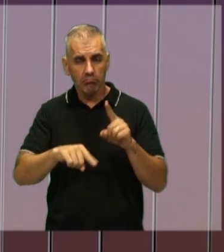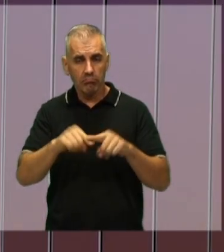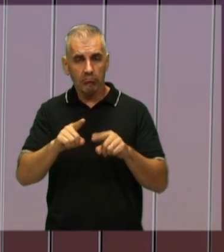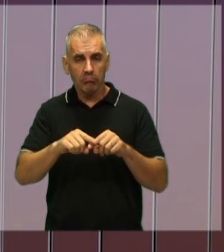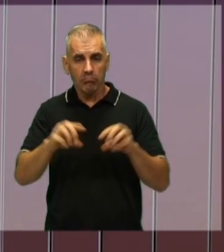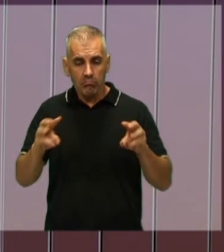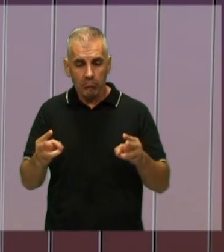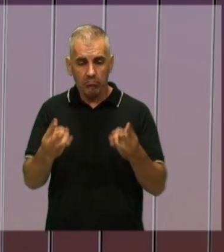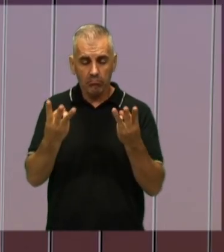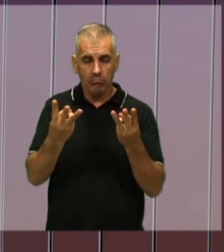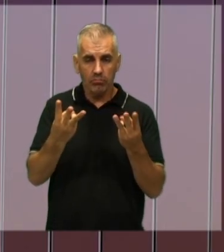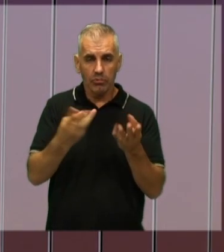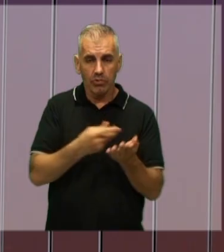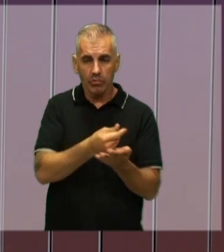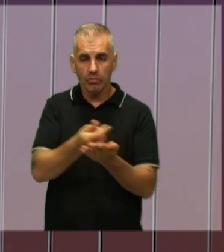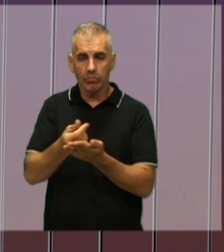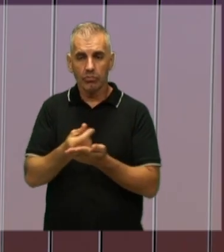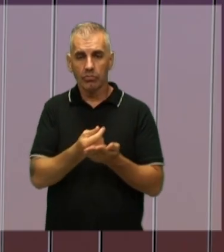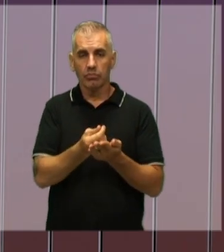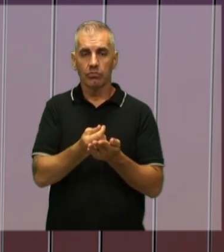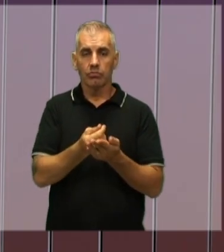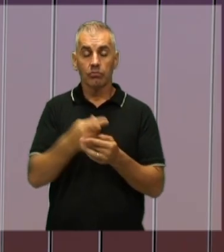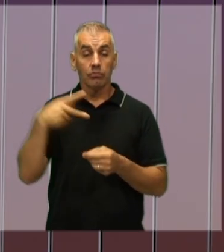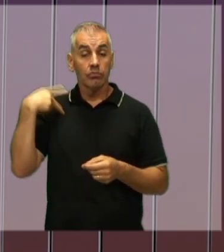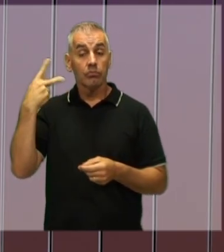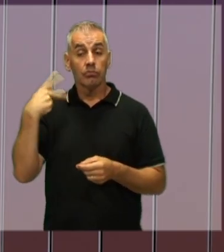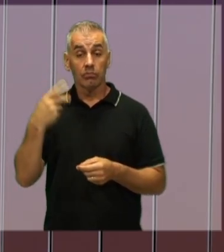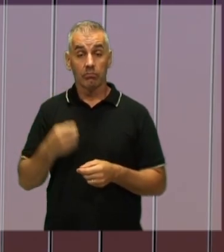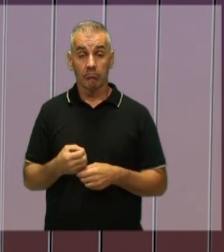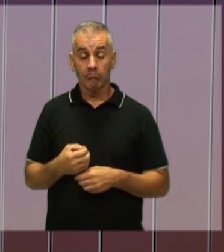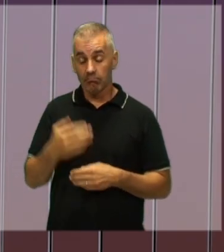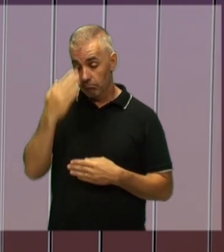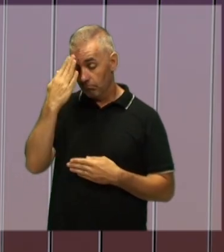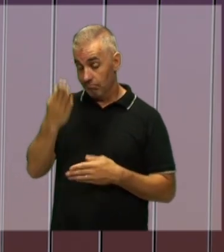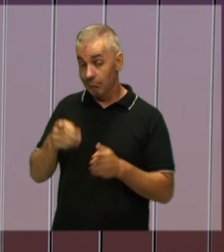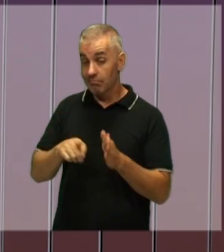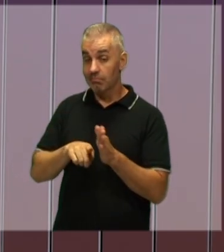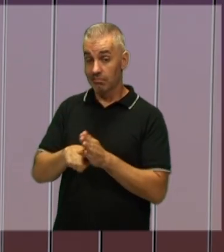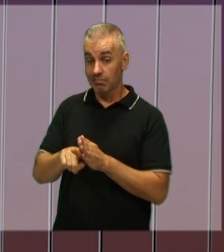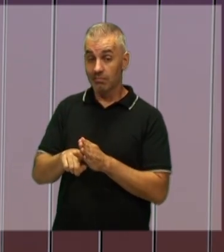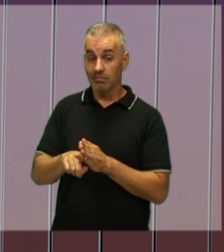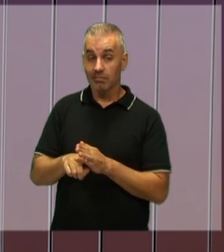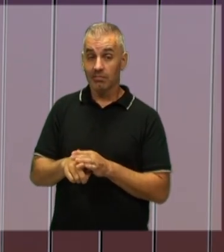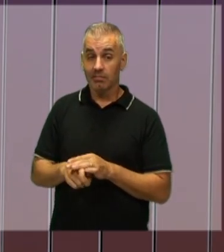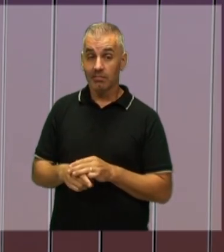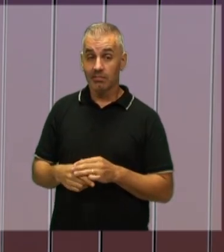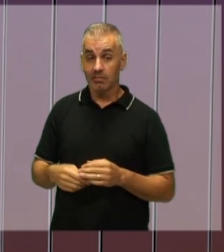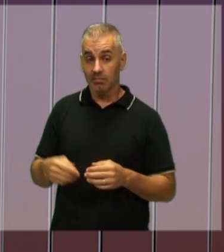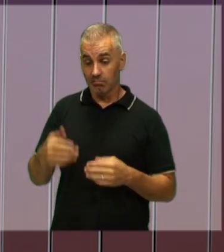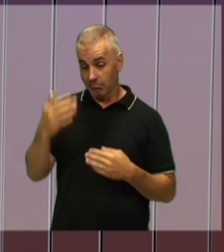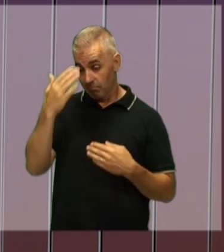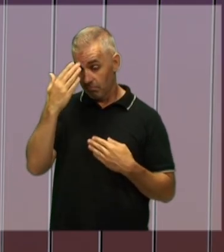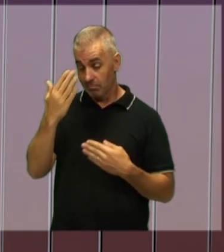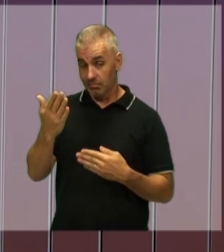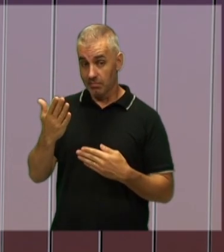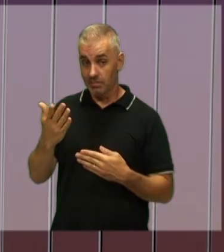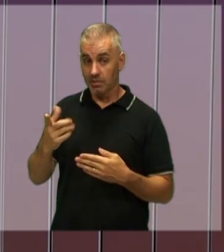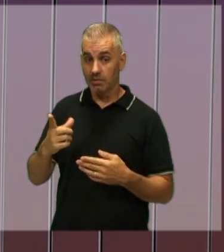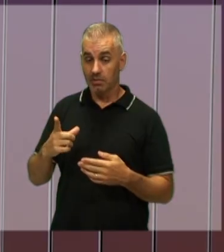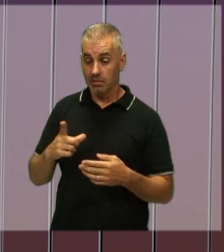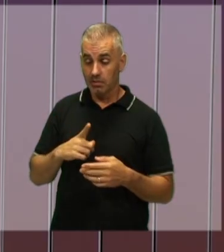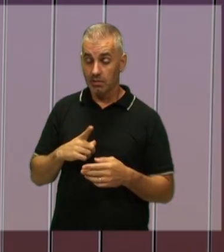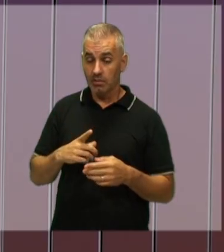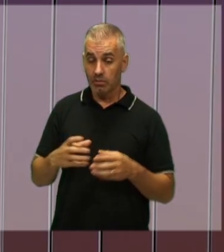contemplado com recursos públicos. Obrigado, Maurício, pela pergunta. Primeiro quero agradecer até os pares, né, mesmo da